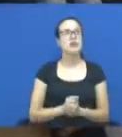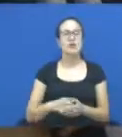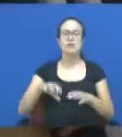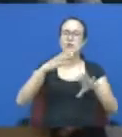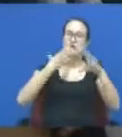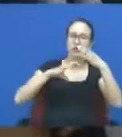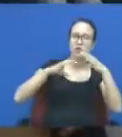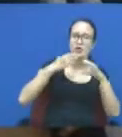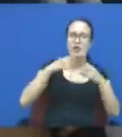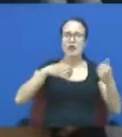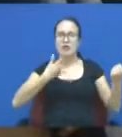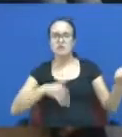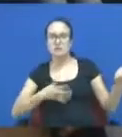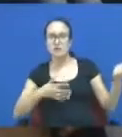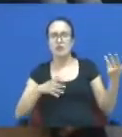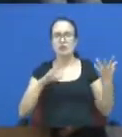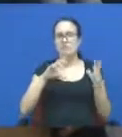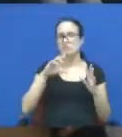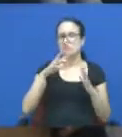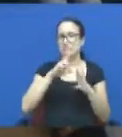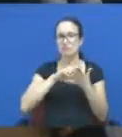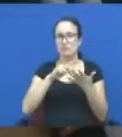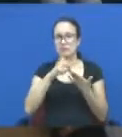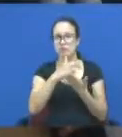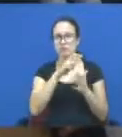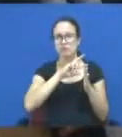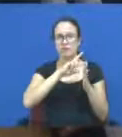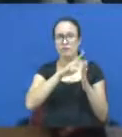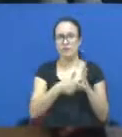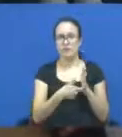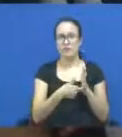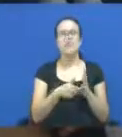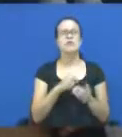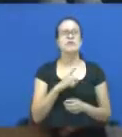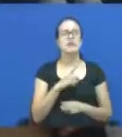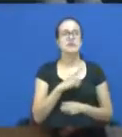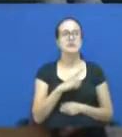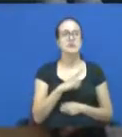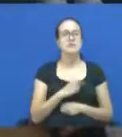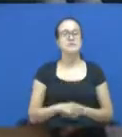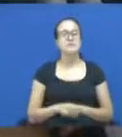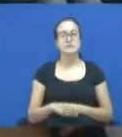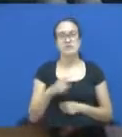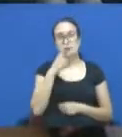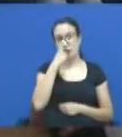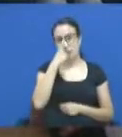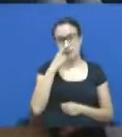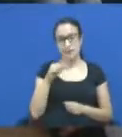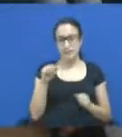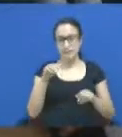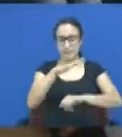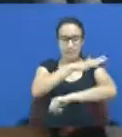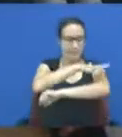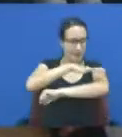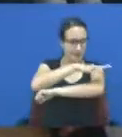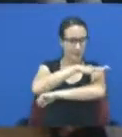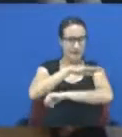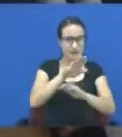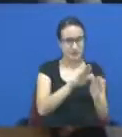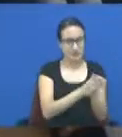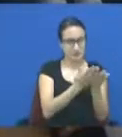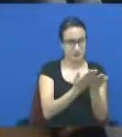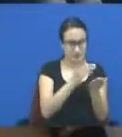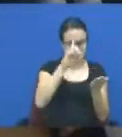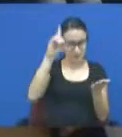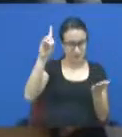e bandas. Também no dia 31, acontecerá na Praça da Bíblia, às 19 horas, um evento alusivo também